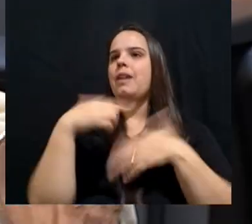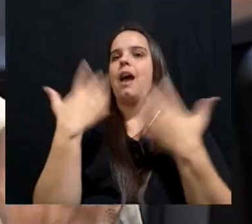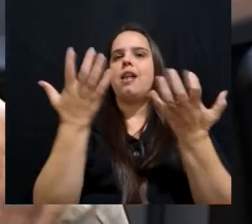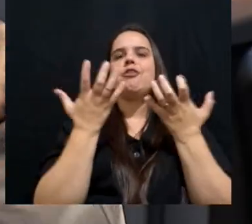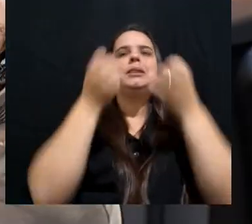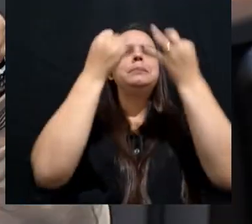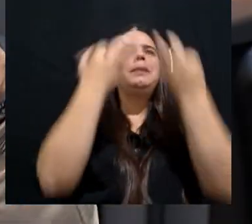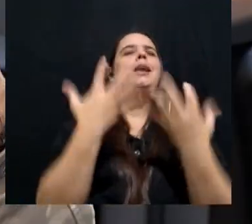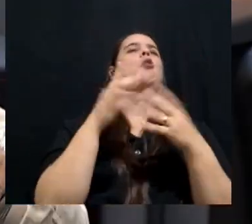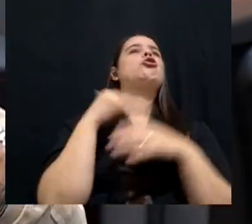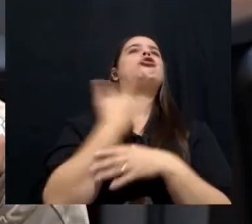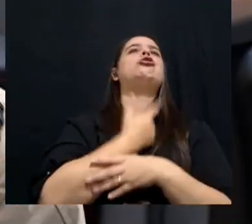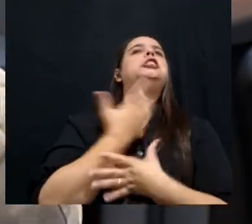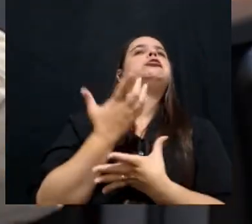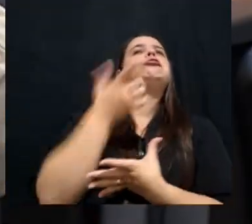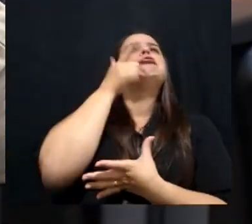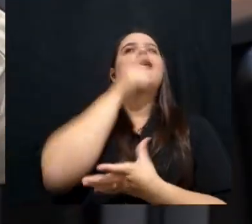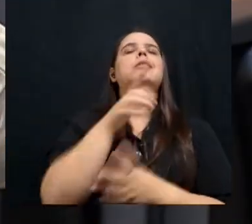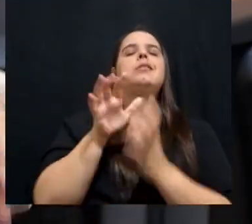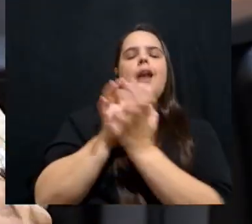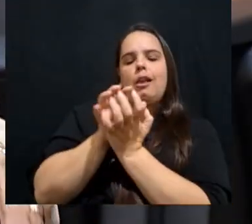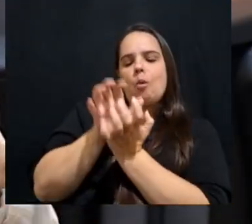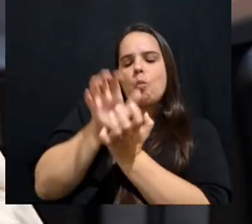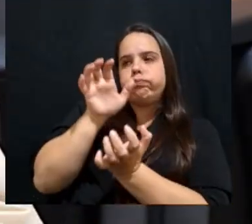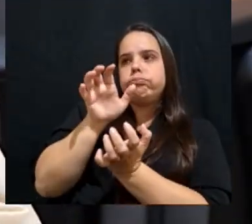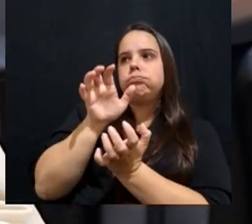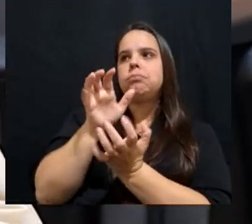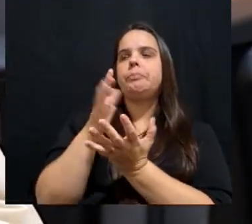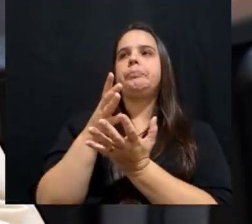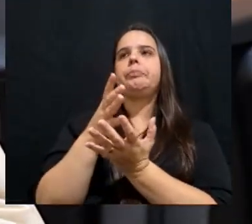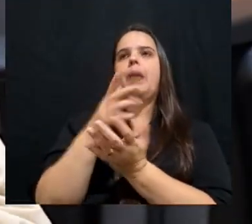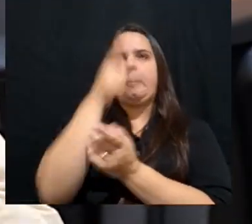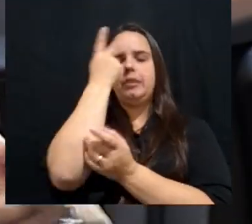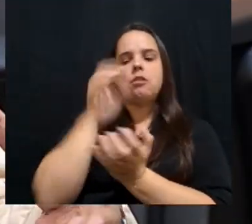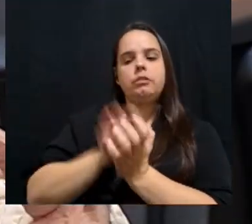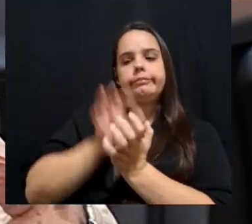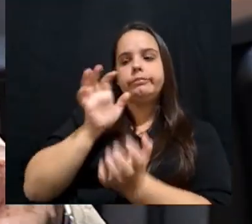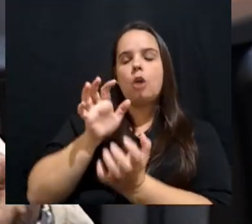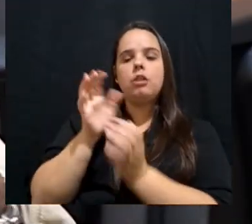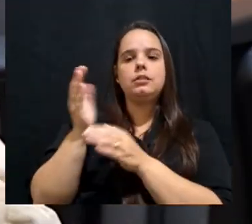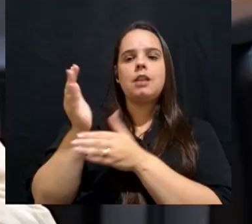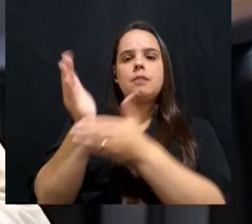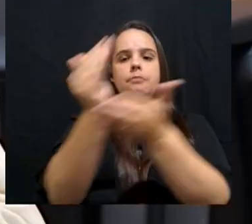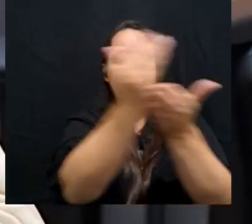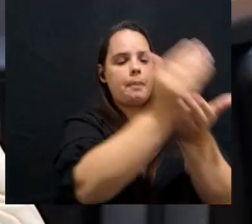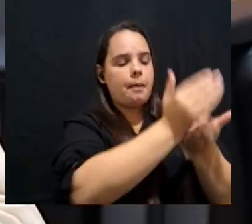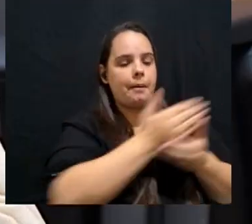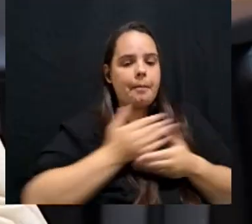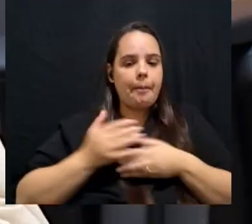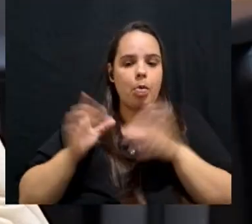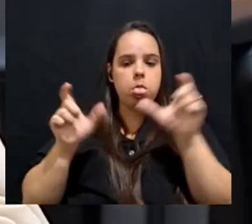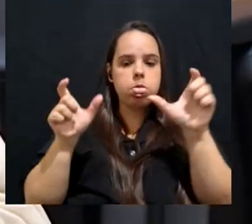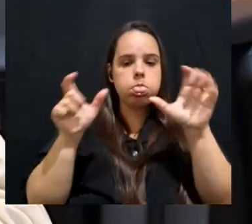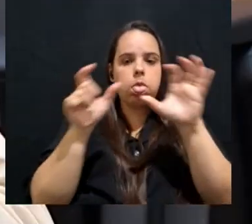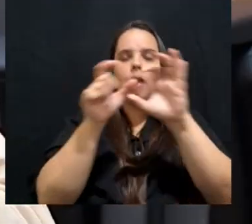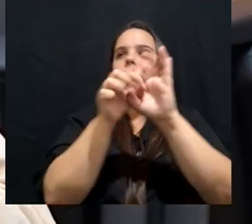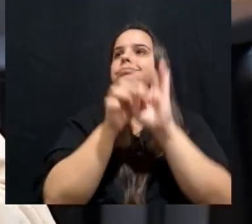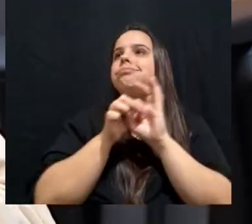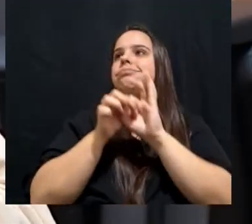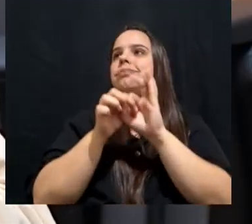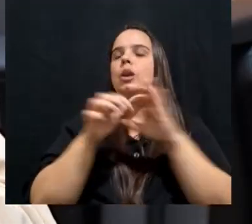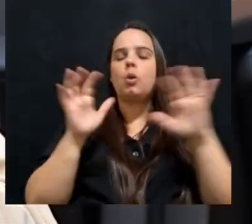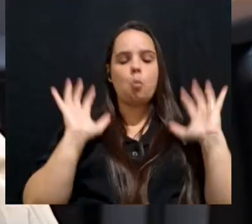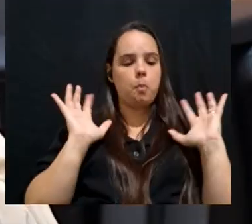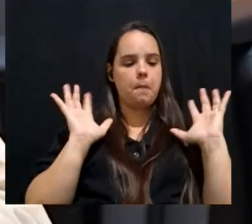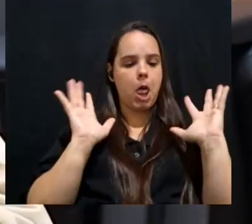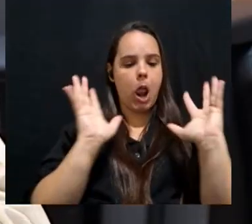dos grupos do centro de saúde, ali na comunidade, consegue reunir, trazer todos eles. A gente, além